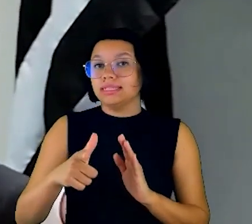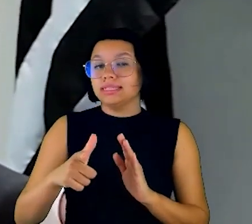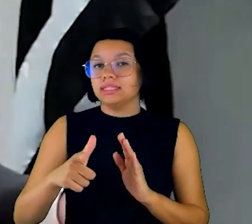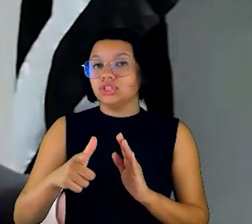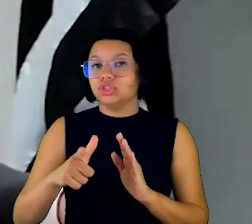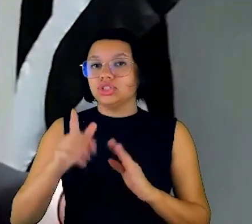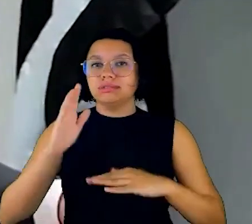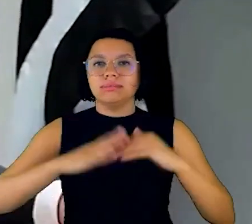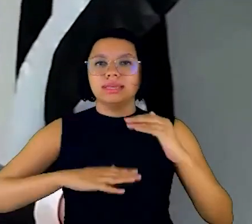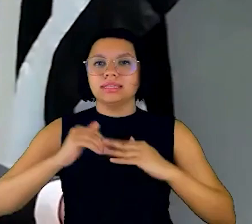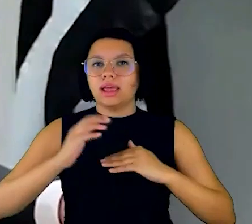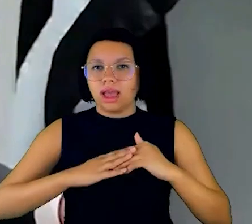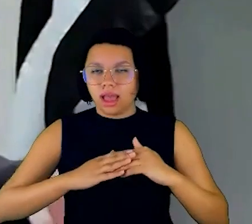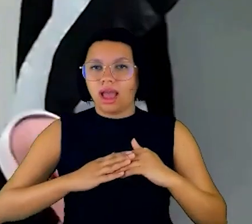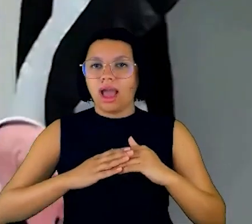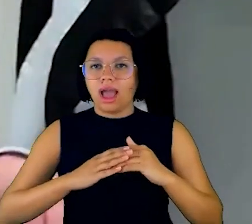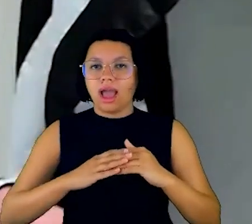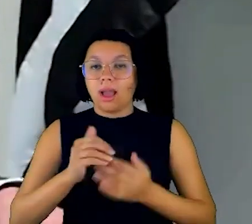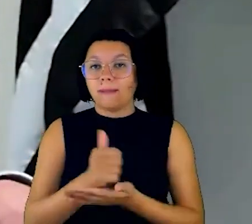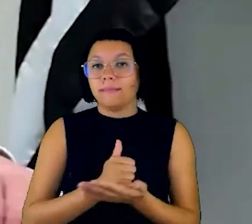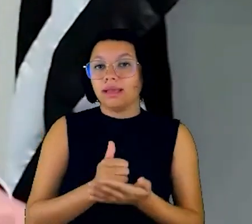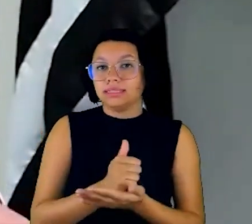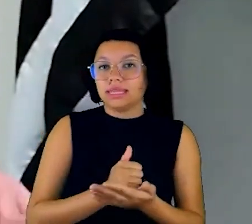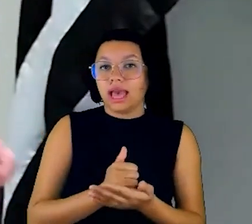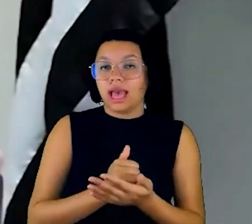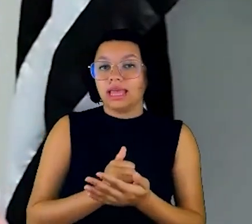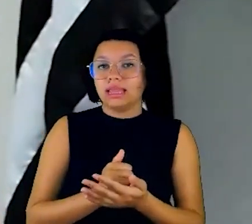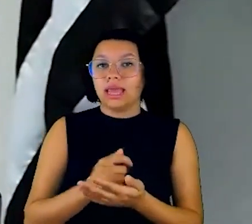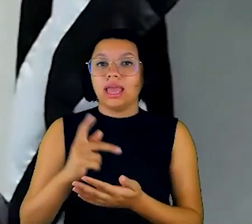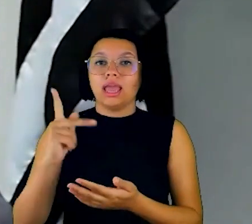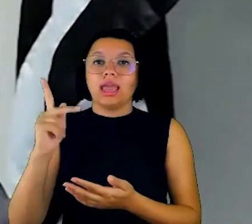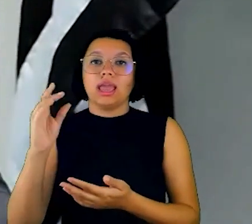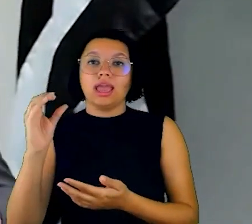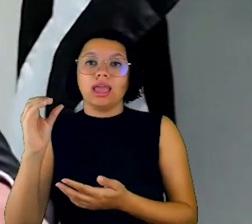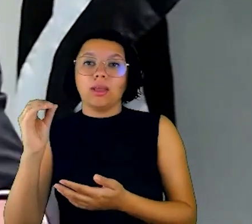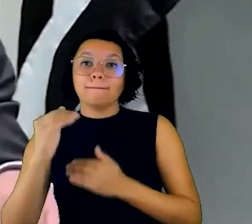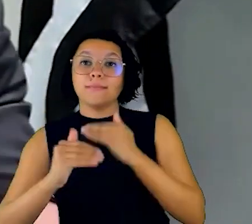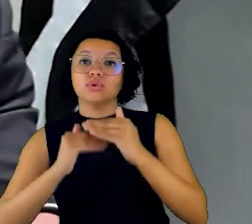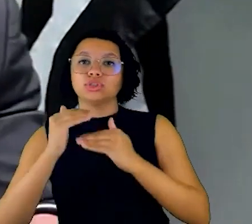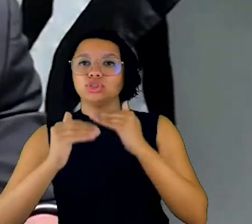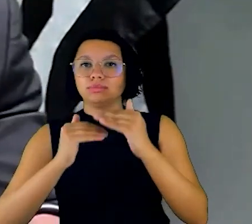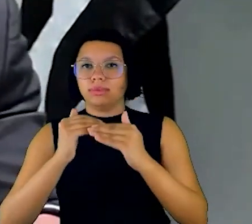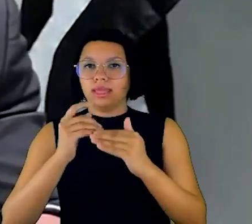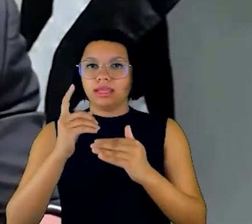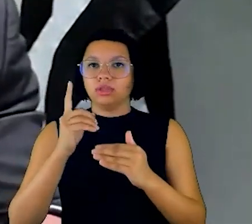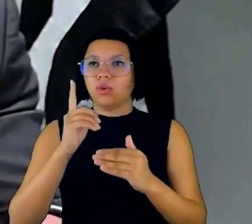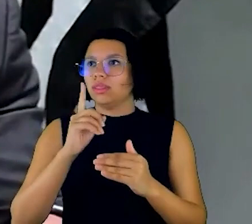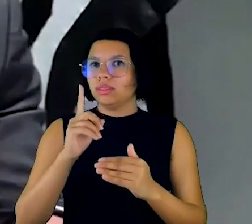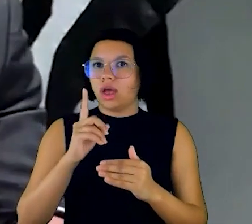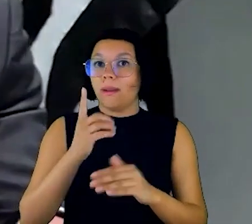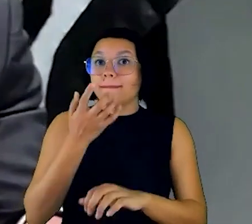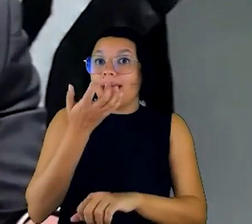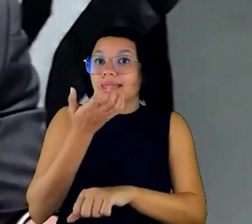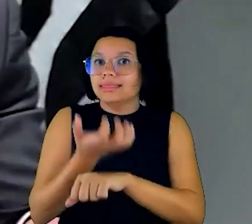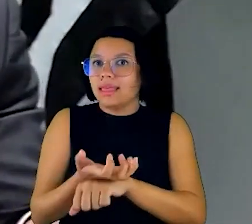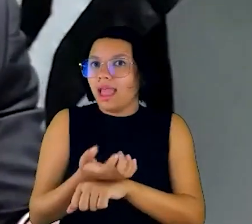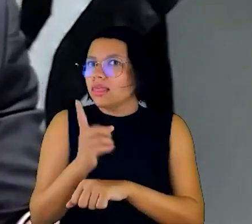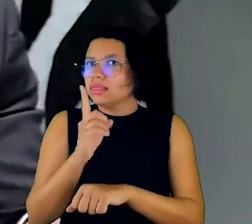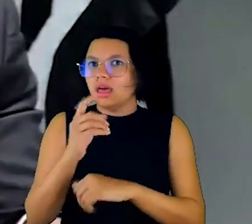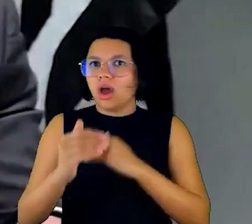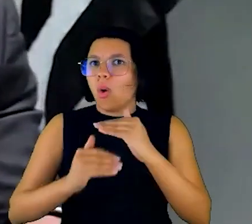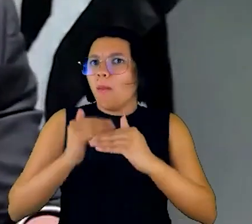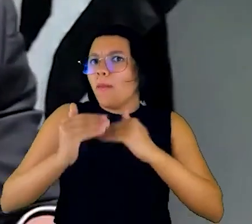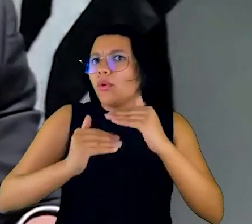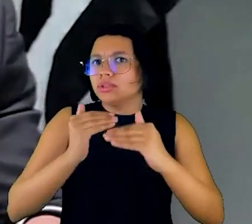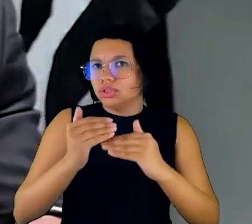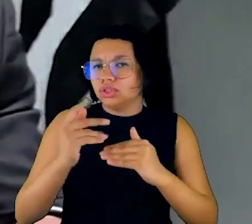fundada em procedimento. Especialidade é fundada em matéria e não em procedimento. E vejam a loucura que nós